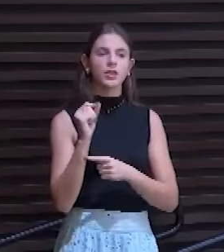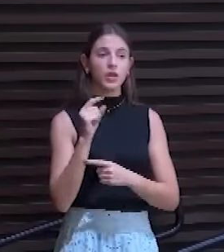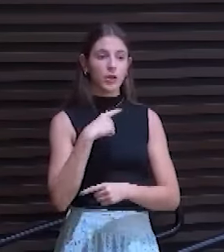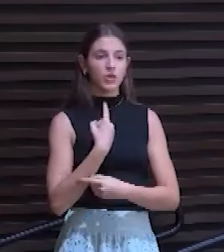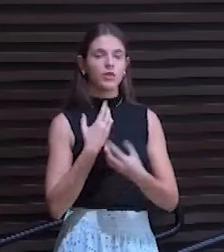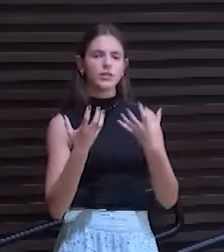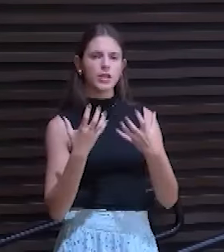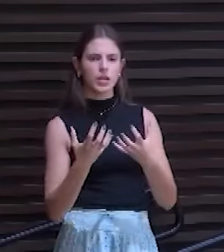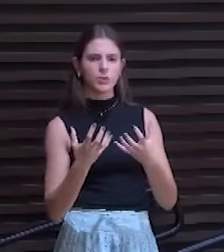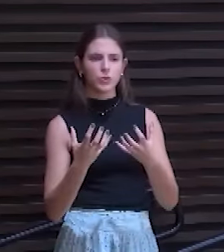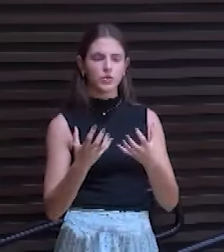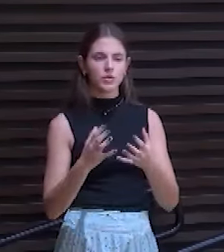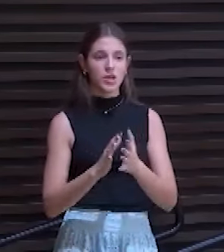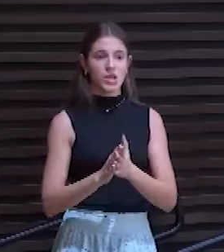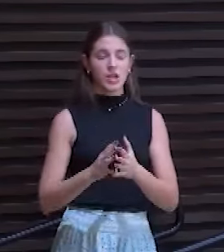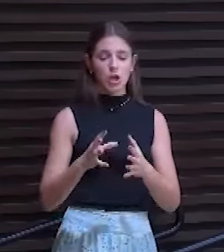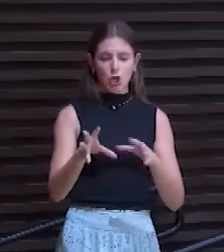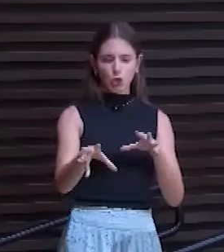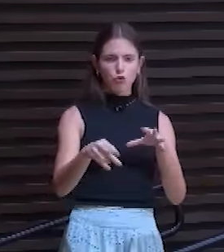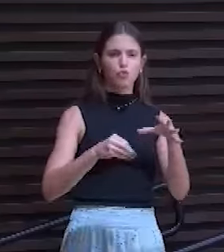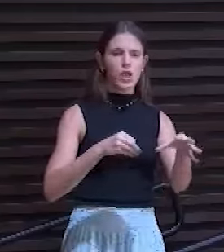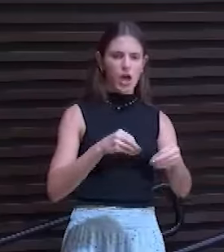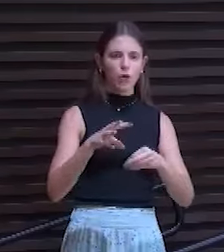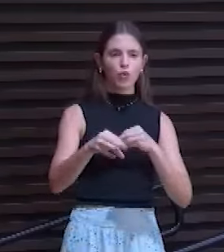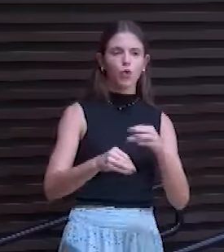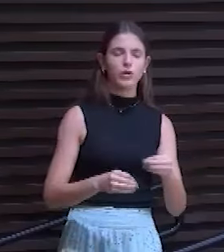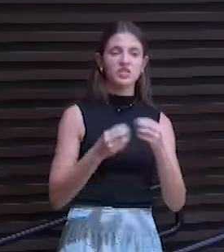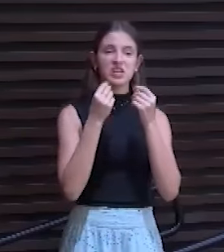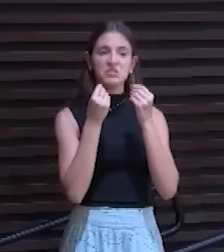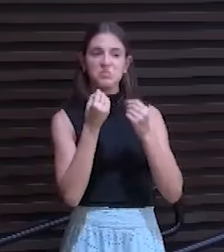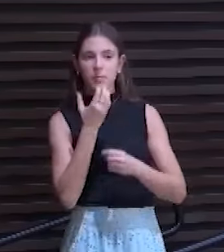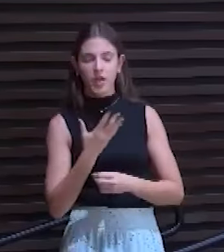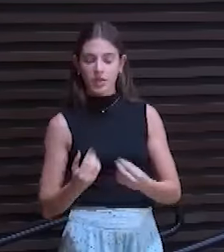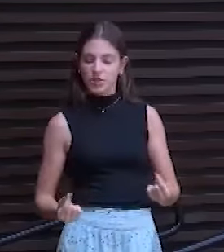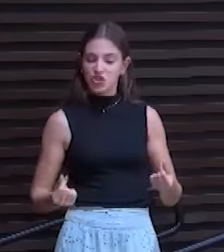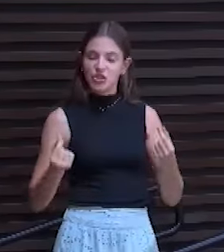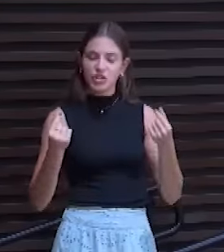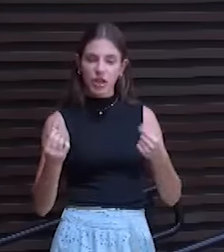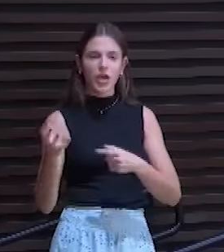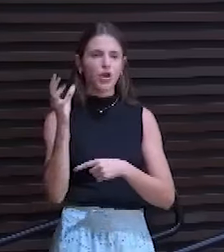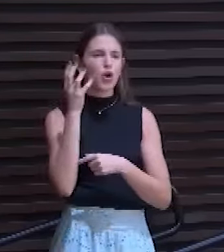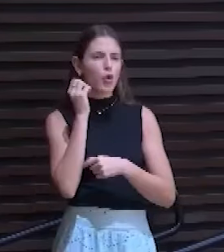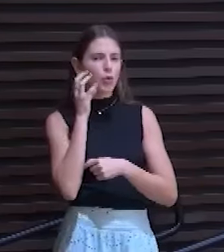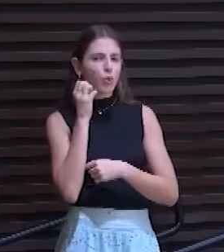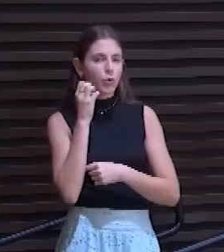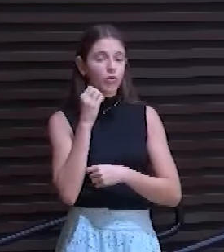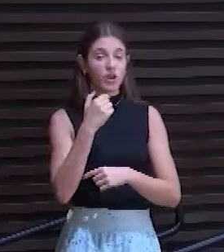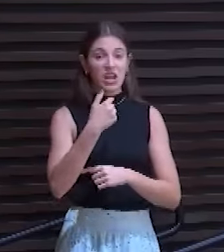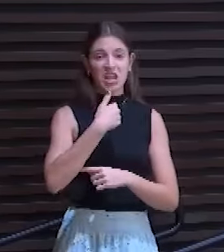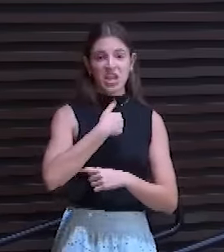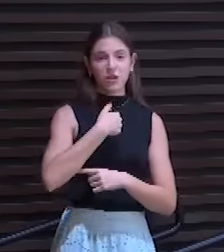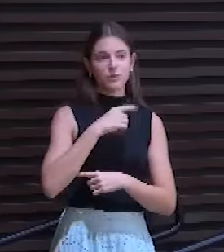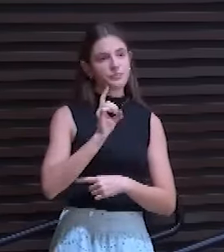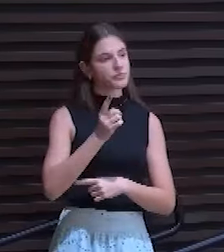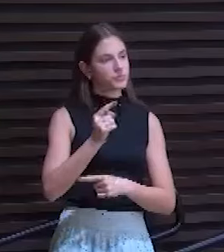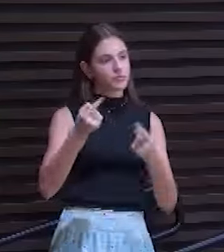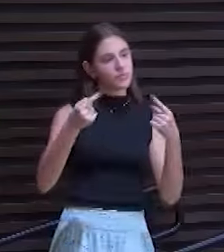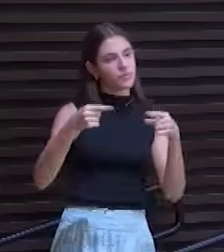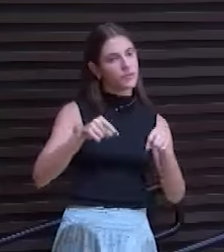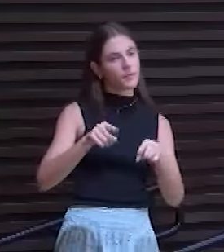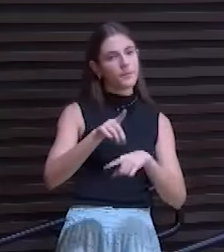império? Juntar capital, juntar bem? Volto a dizer, não sou contra você ter dinheiro, você